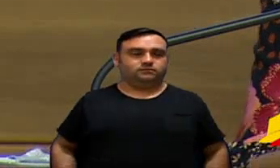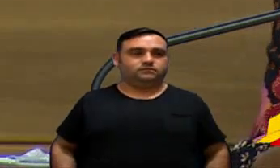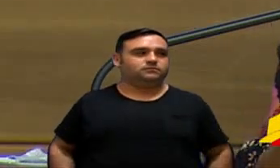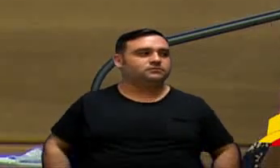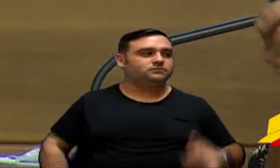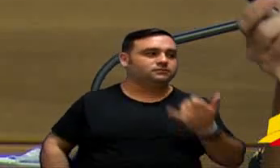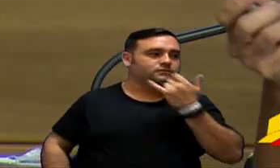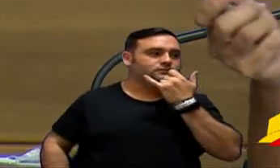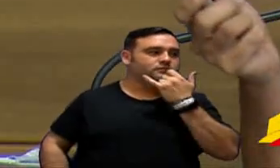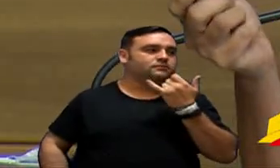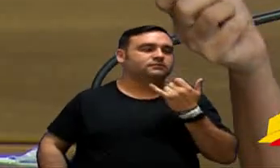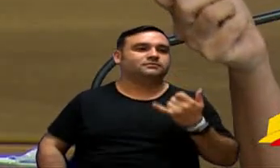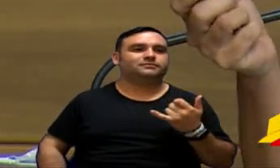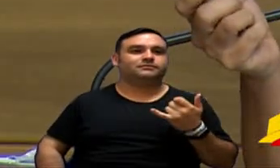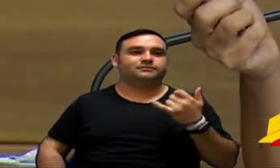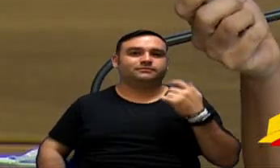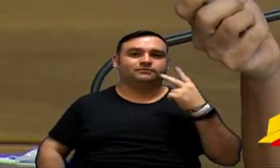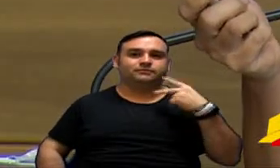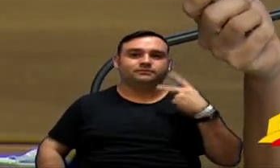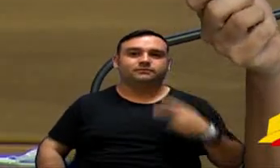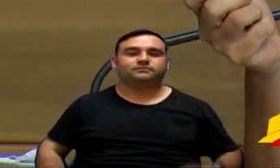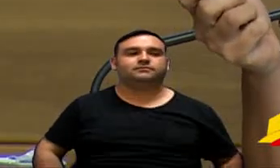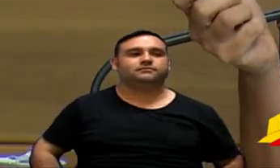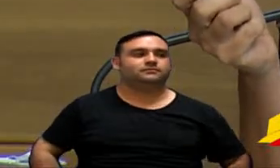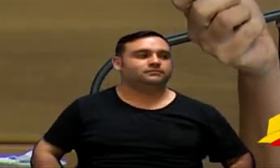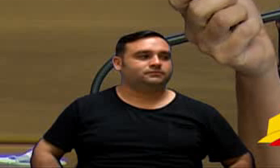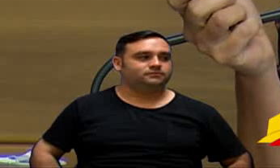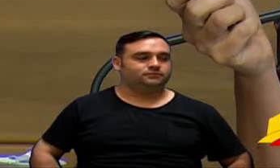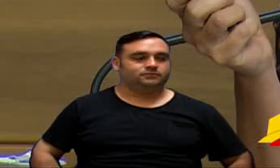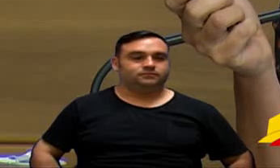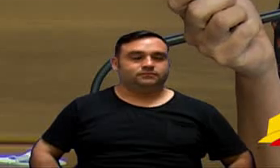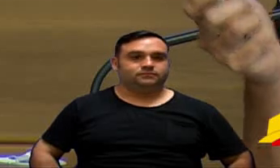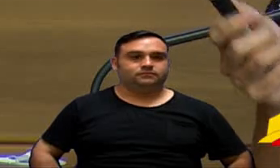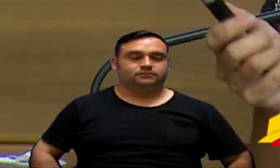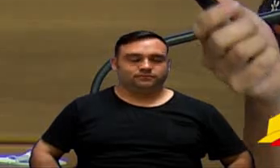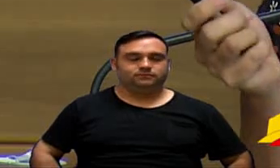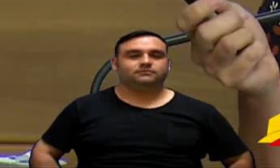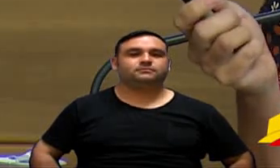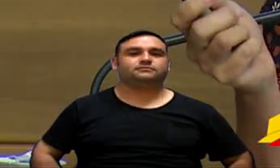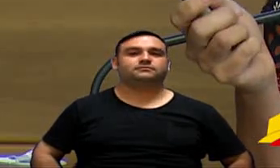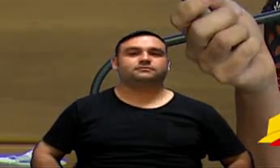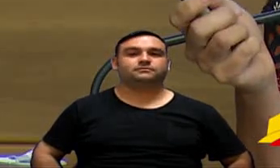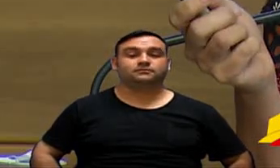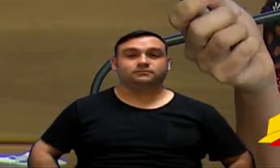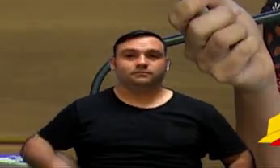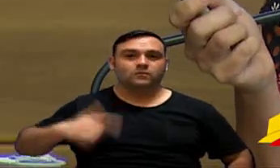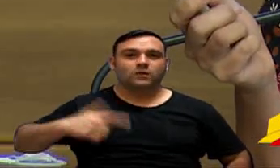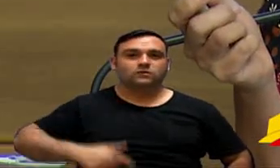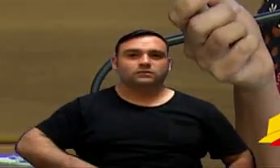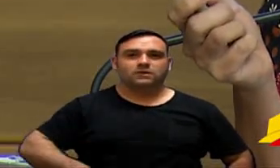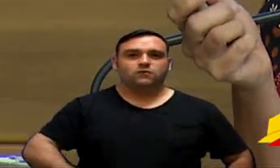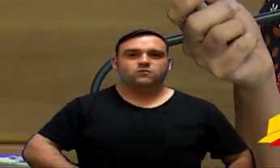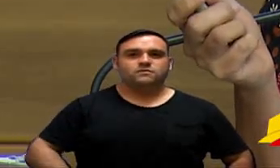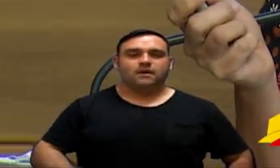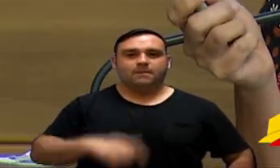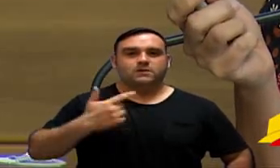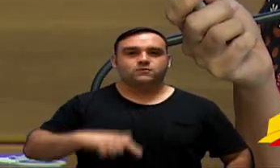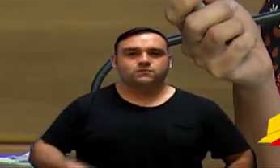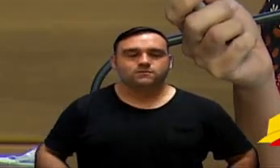Ai, perdão, vereadora. Aqui? Acho que mais um, ou não? Mais